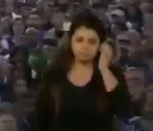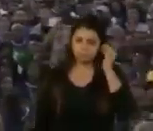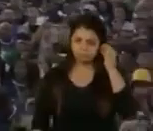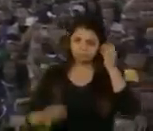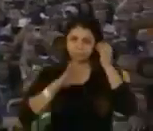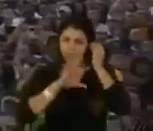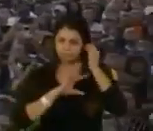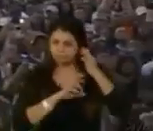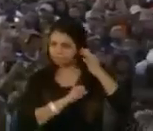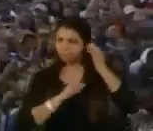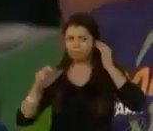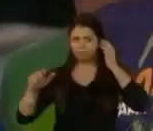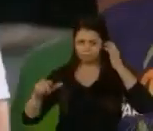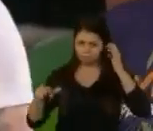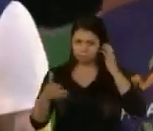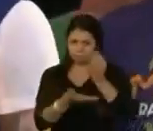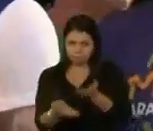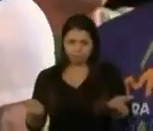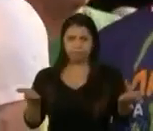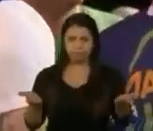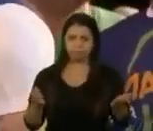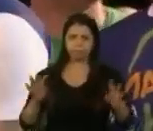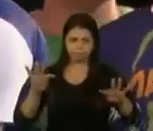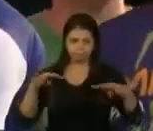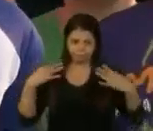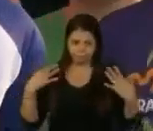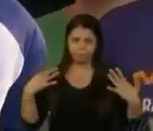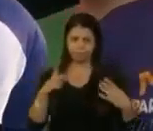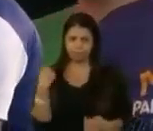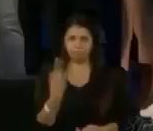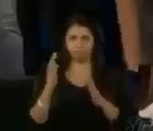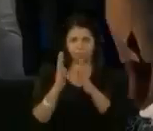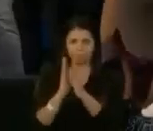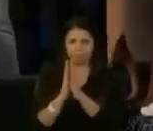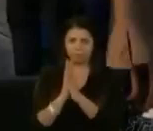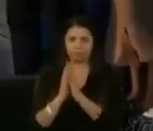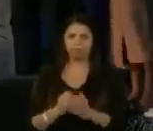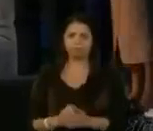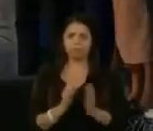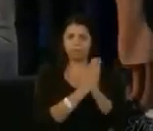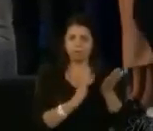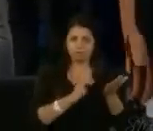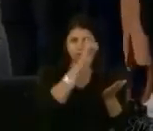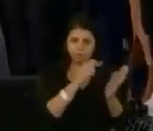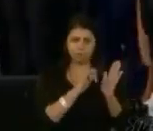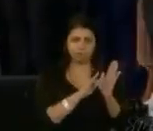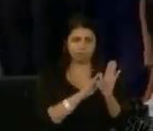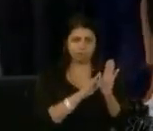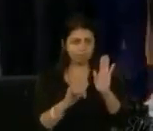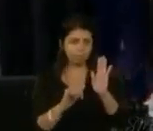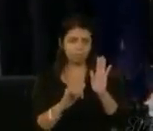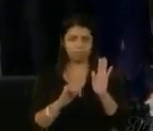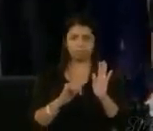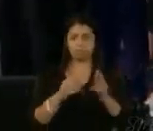Meus amados irmãos, escute aqui uma coisa, nós vamos orar. A Bíblia diz que o que é ligado na